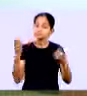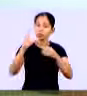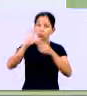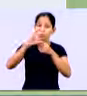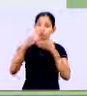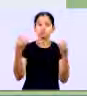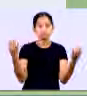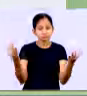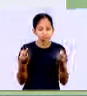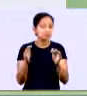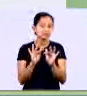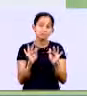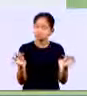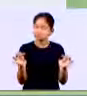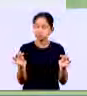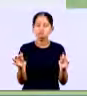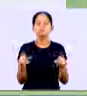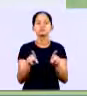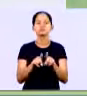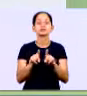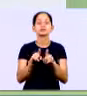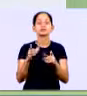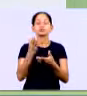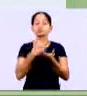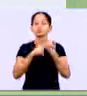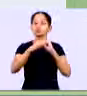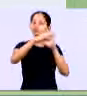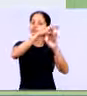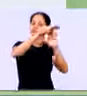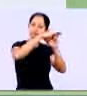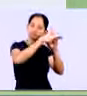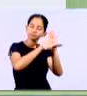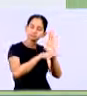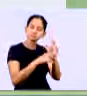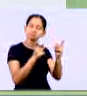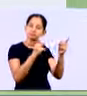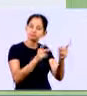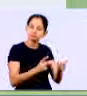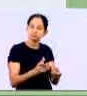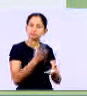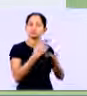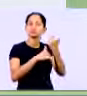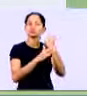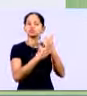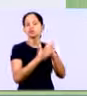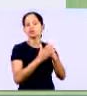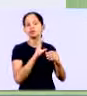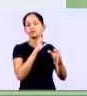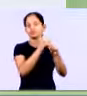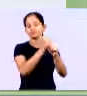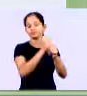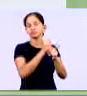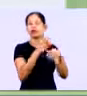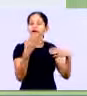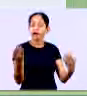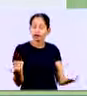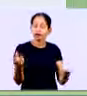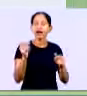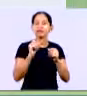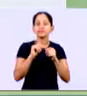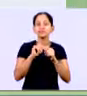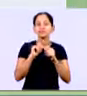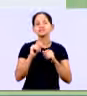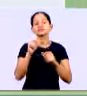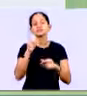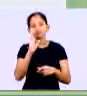é esse, o conceito é simples. Você vai lançar os volumes de vendas sobre os valores, você vai encontrar as vendas totais, né? E as vendas totais são a projeção